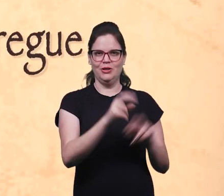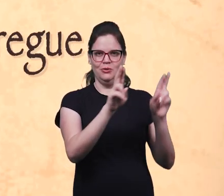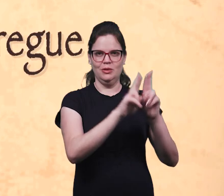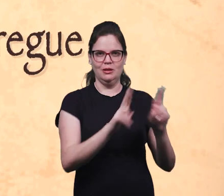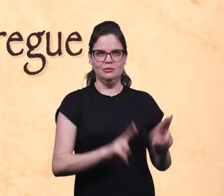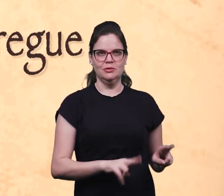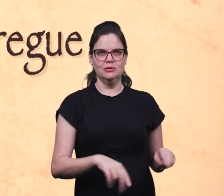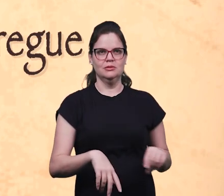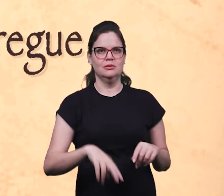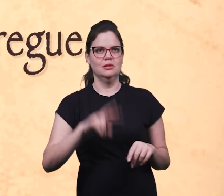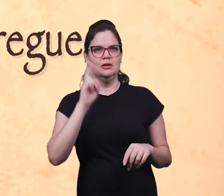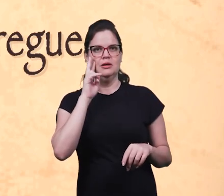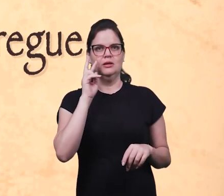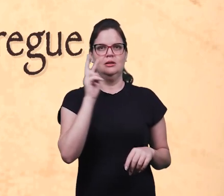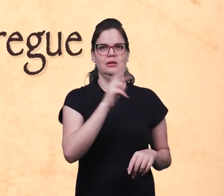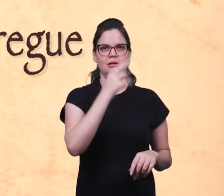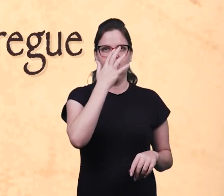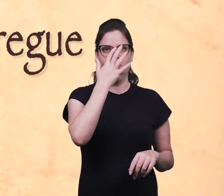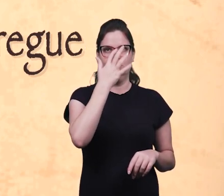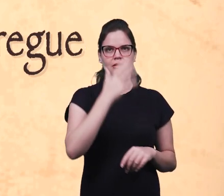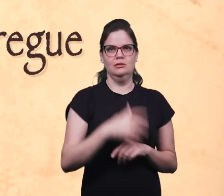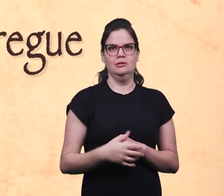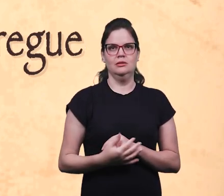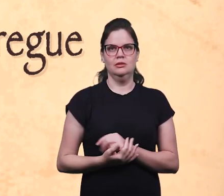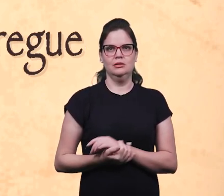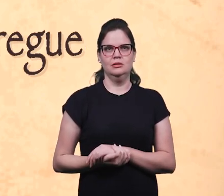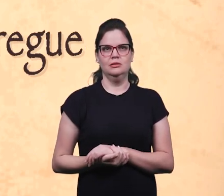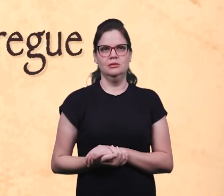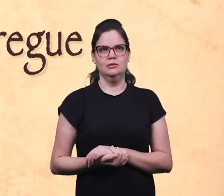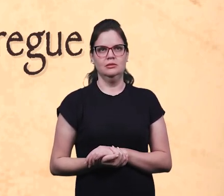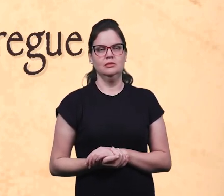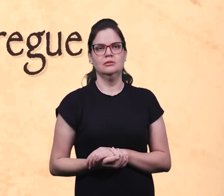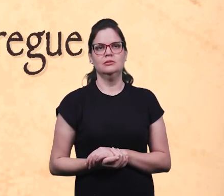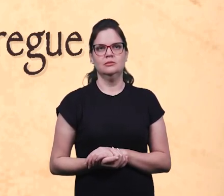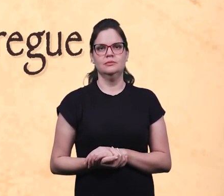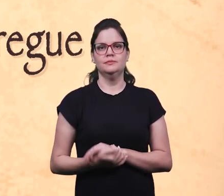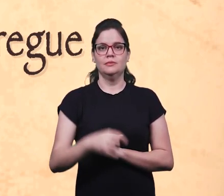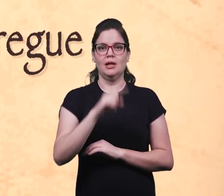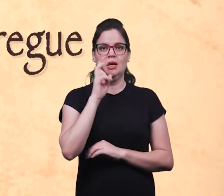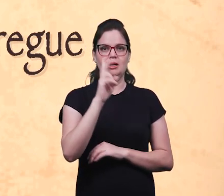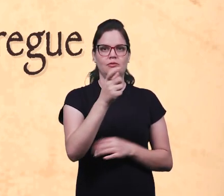um sotaque diferente, né? Mene, Mene, Tekel e Parsim. E Parsim.